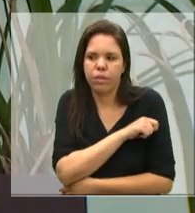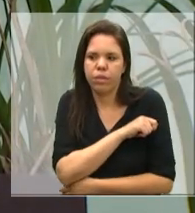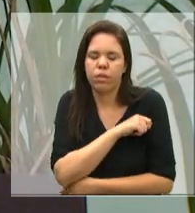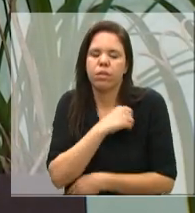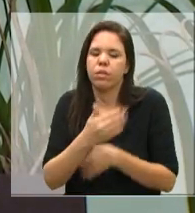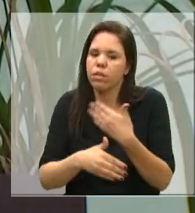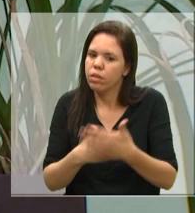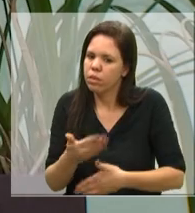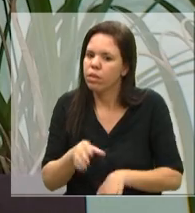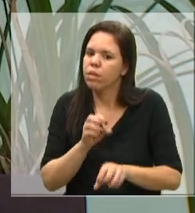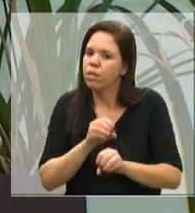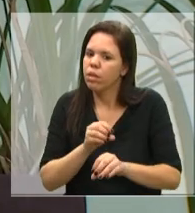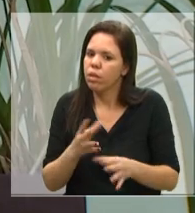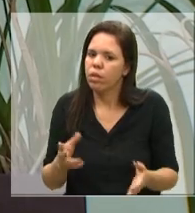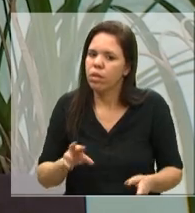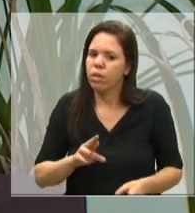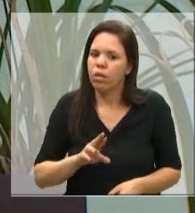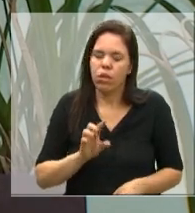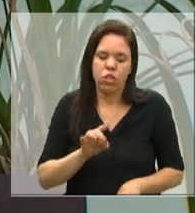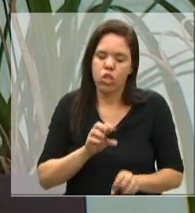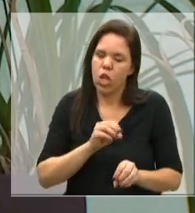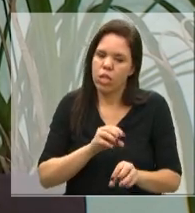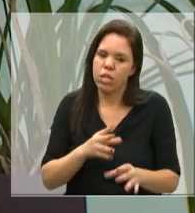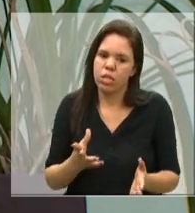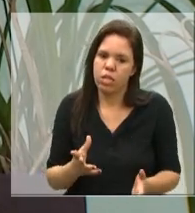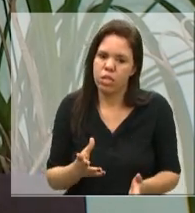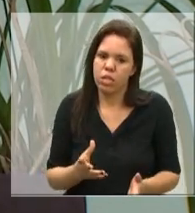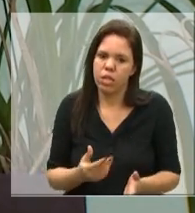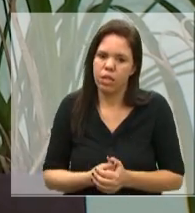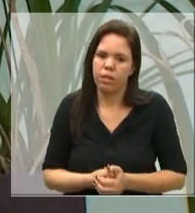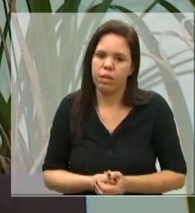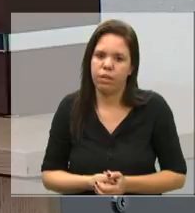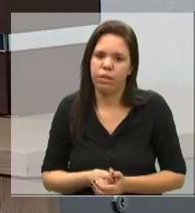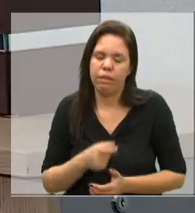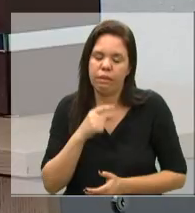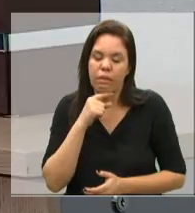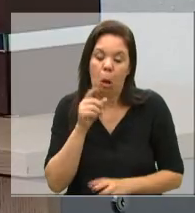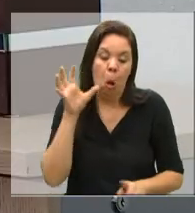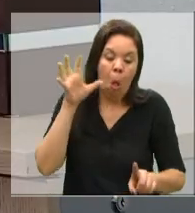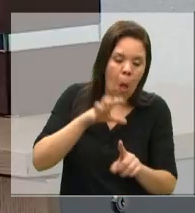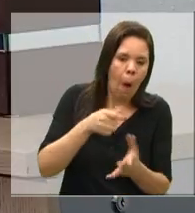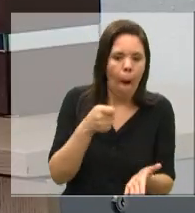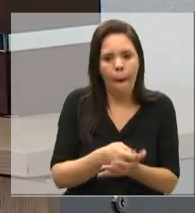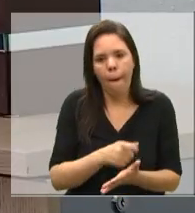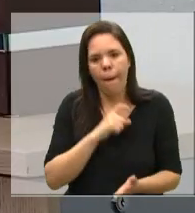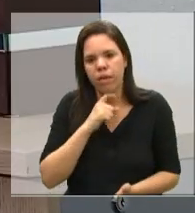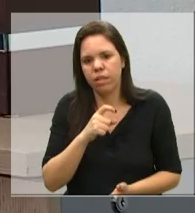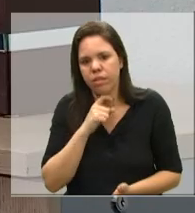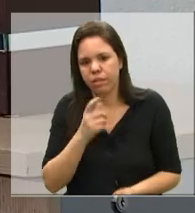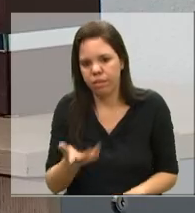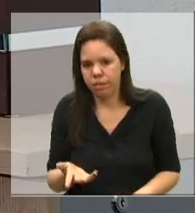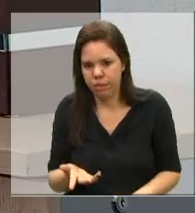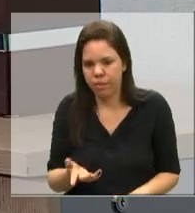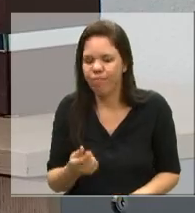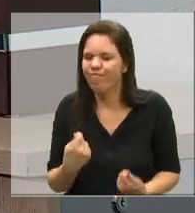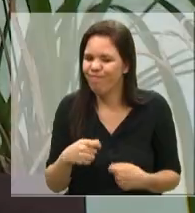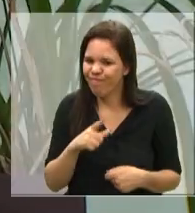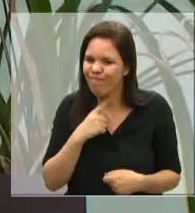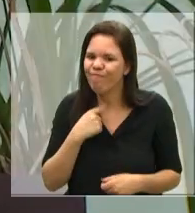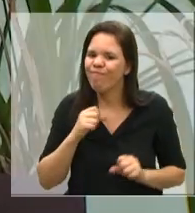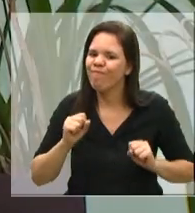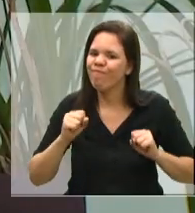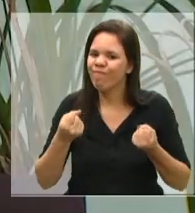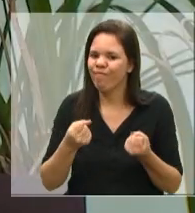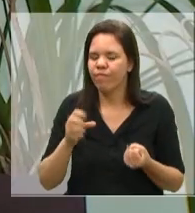processo de educação, porque não é ensino, eu não enfio na cabeça de ninguém, né? Há um processo tem que ter um desejo. Exato,